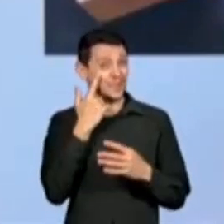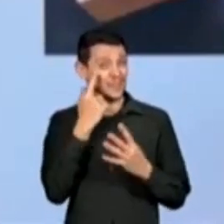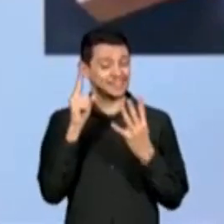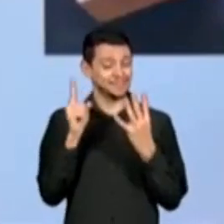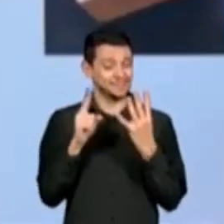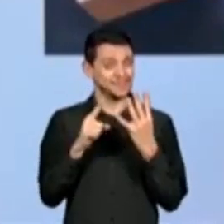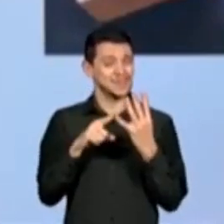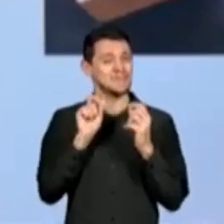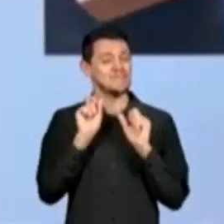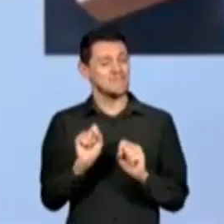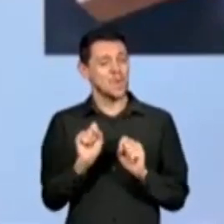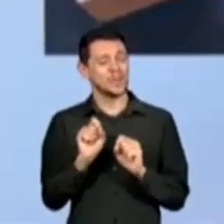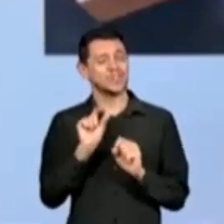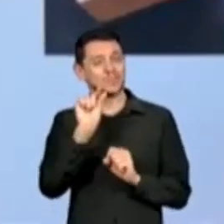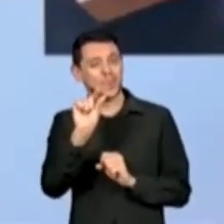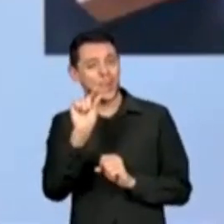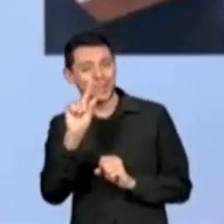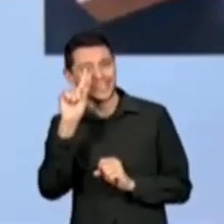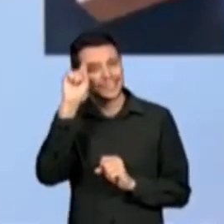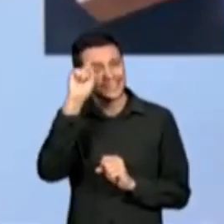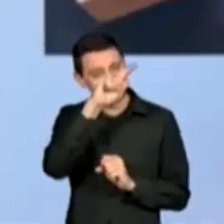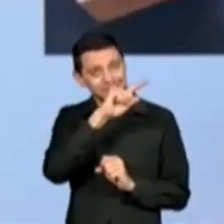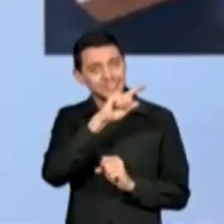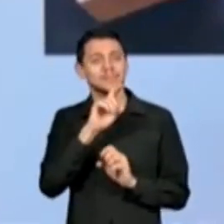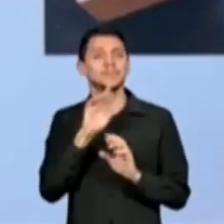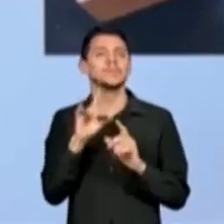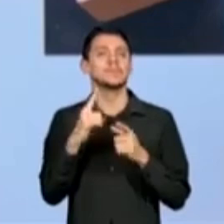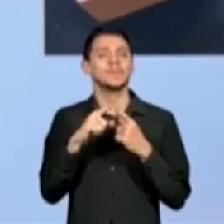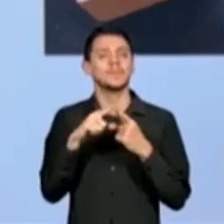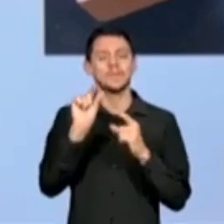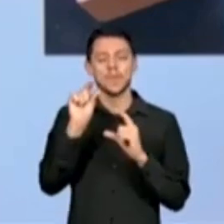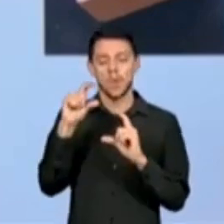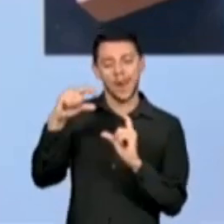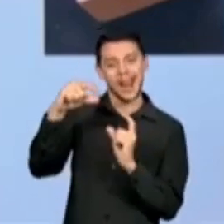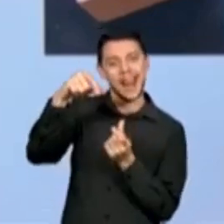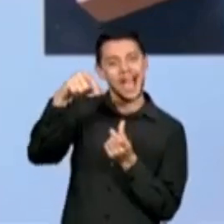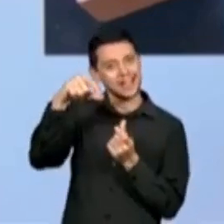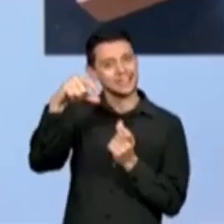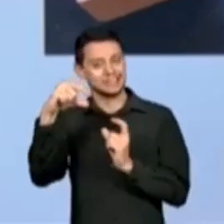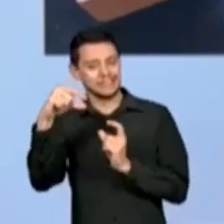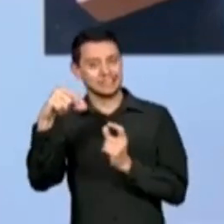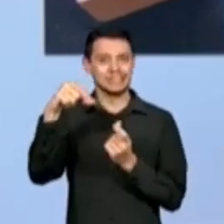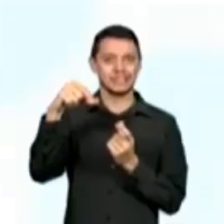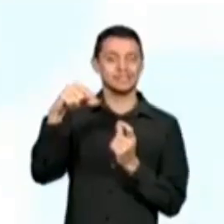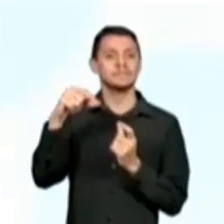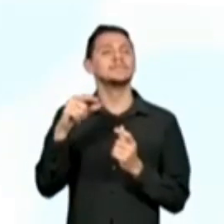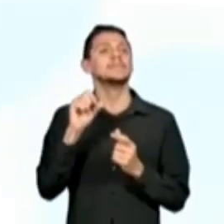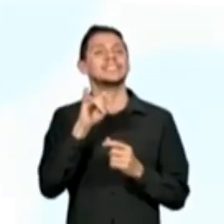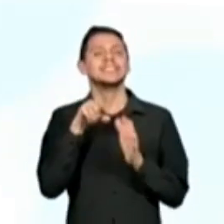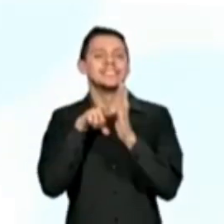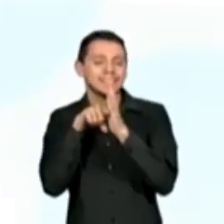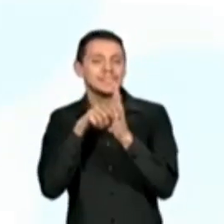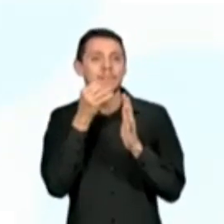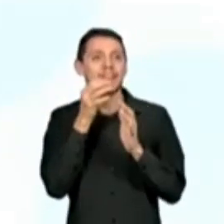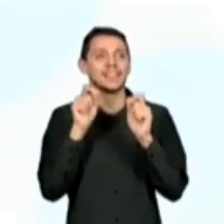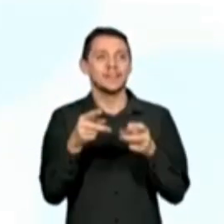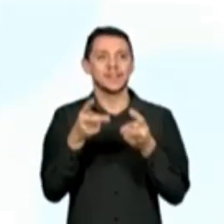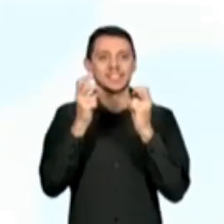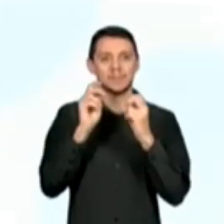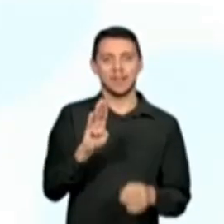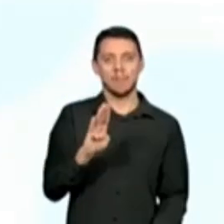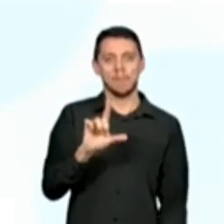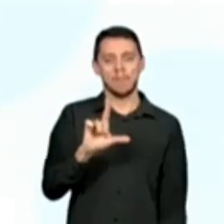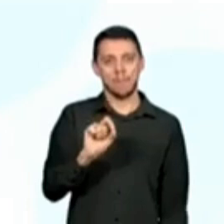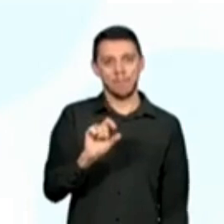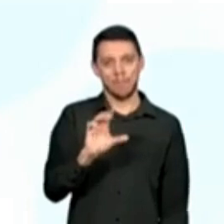pouco de lado. É, mas se nós analisarmos bem, Dá para saber. dá para saber. Que é o... Bloco retangular. Muito